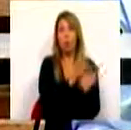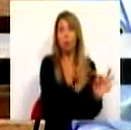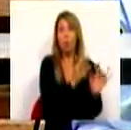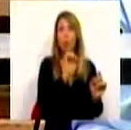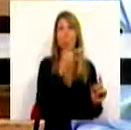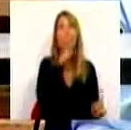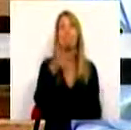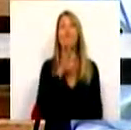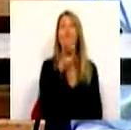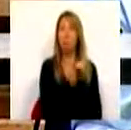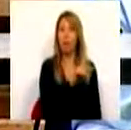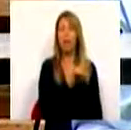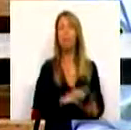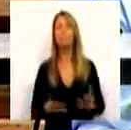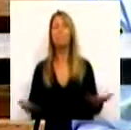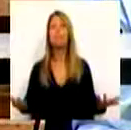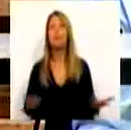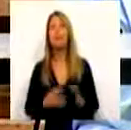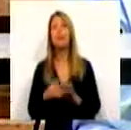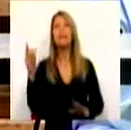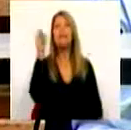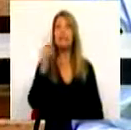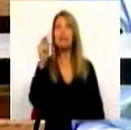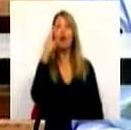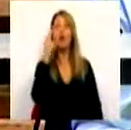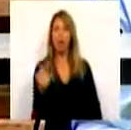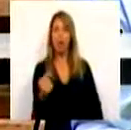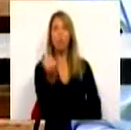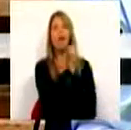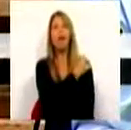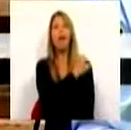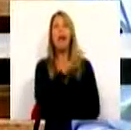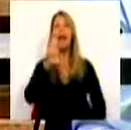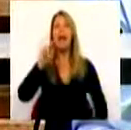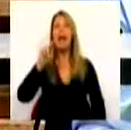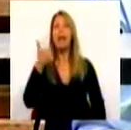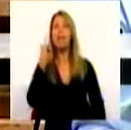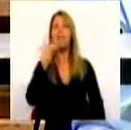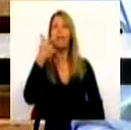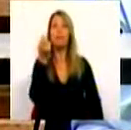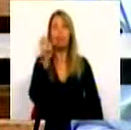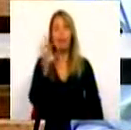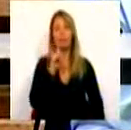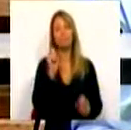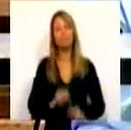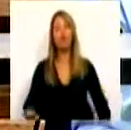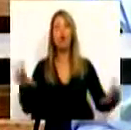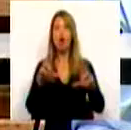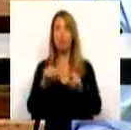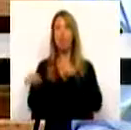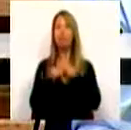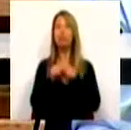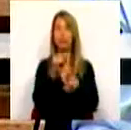família. Terceiro verbo, o verbo habitar. De facto, uma nova política de habitação